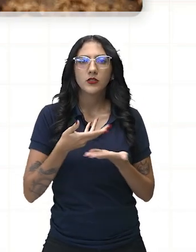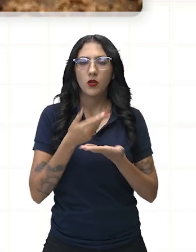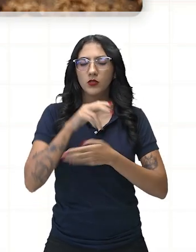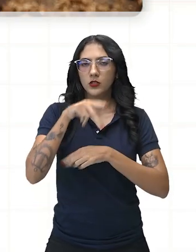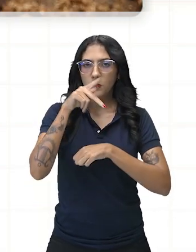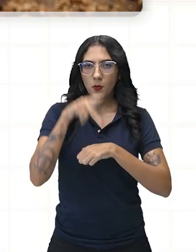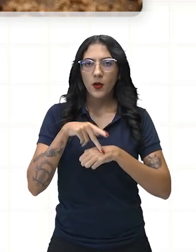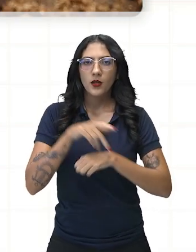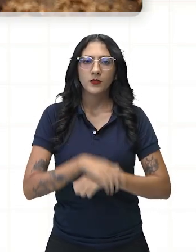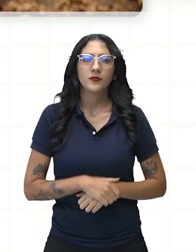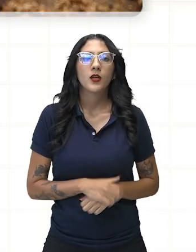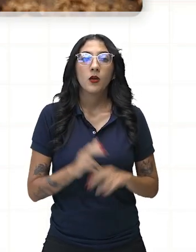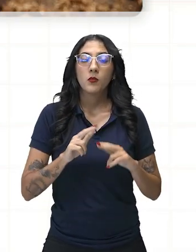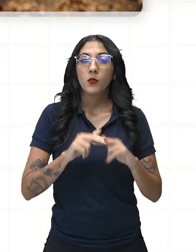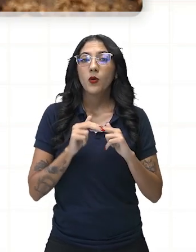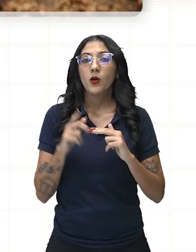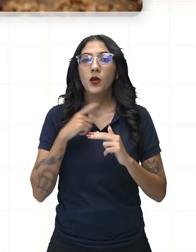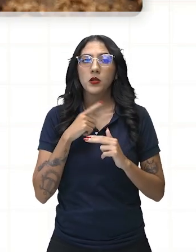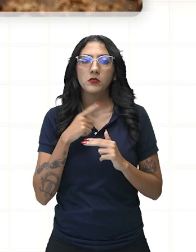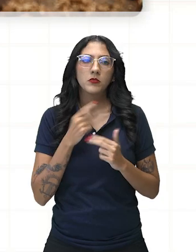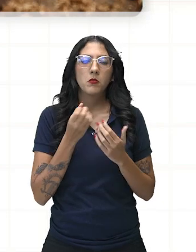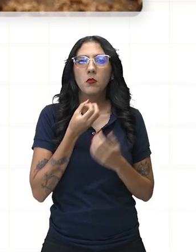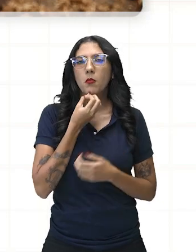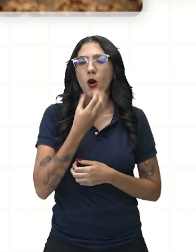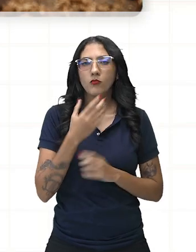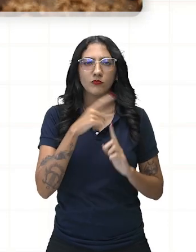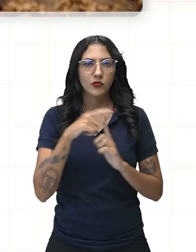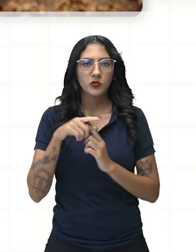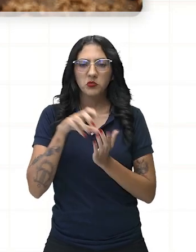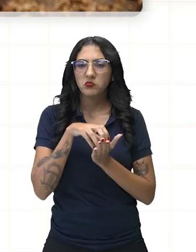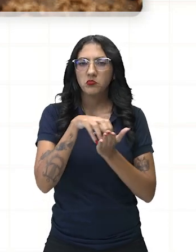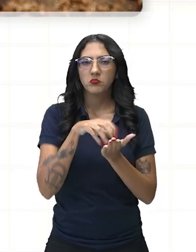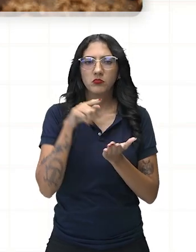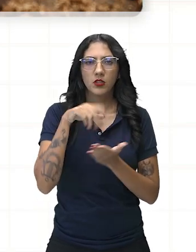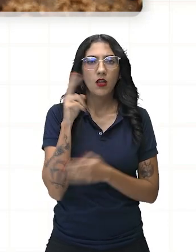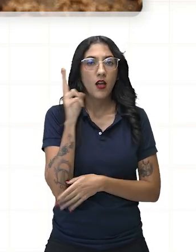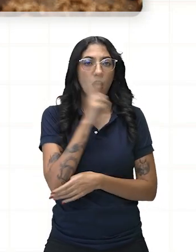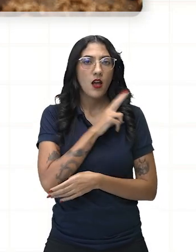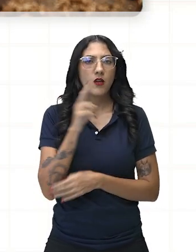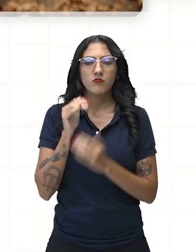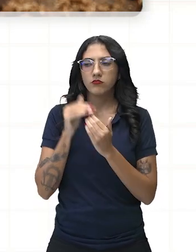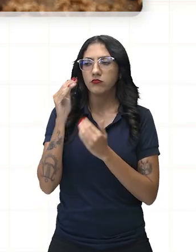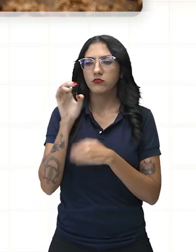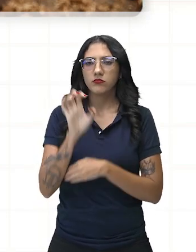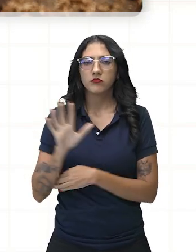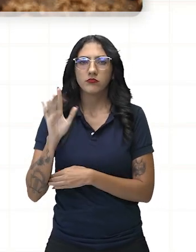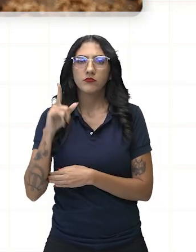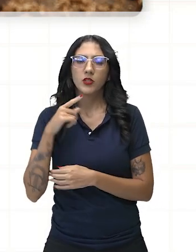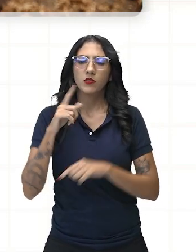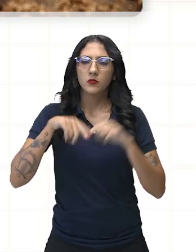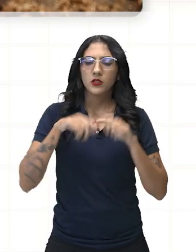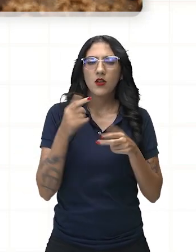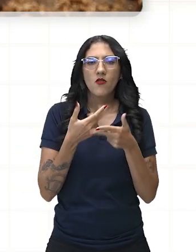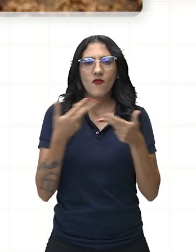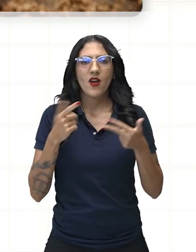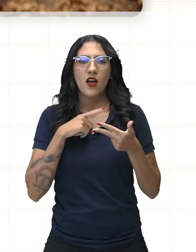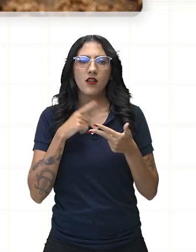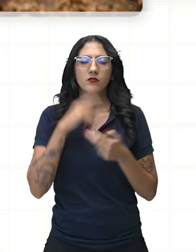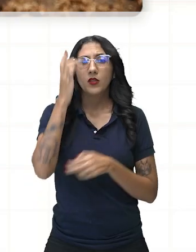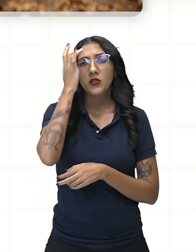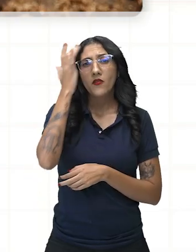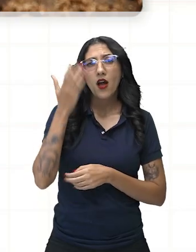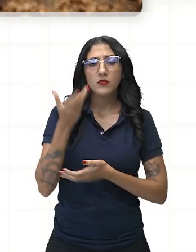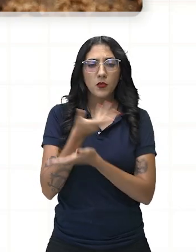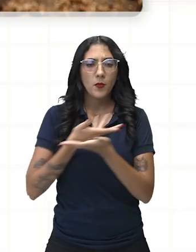países. Então, por conta dos meios de transporte, que são muito eficientes na Europa, esses produtos circulam com grande facilidade dentro